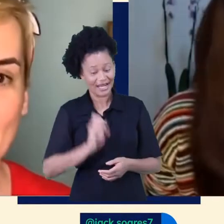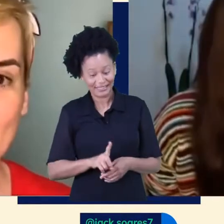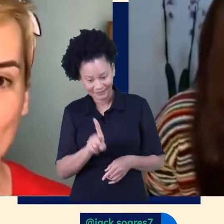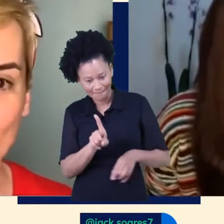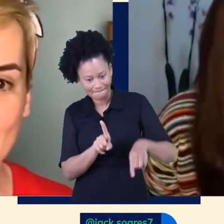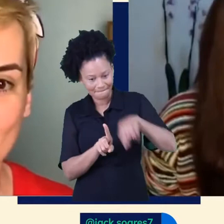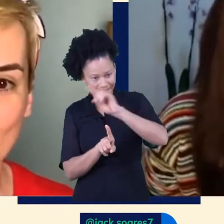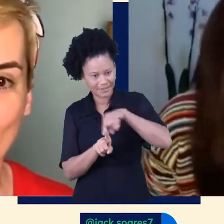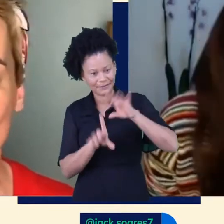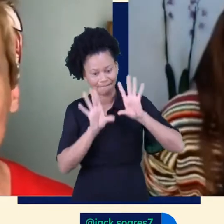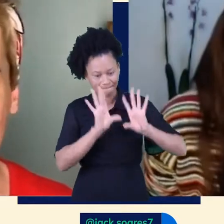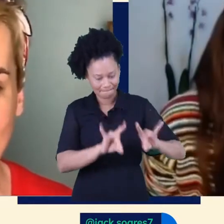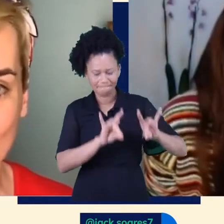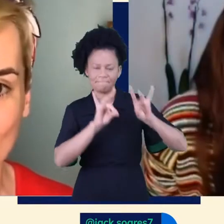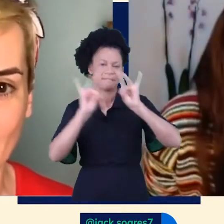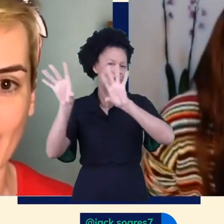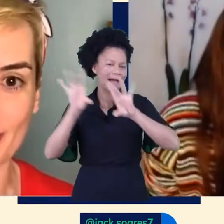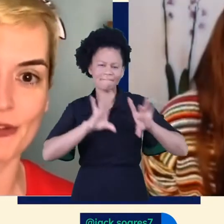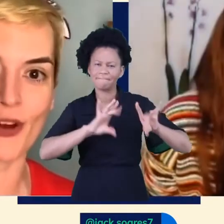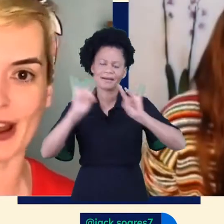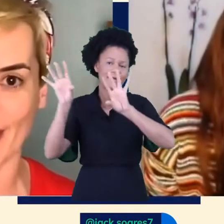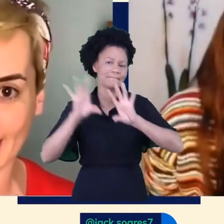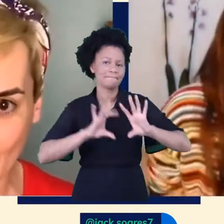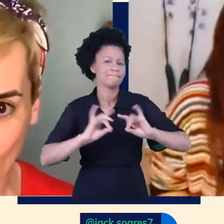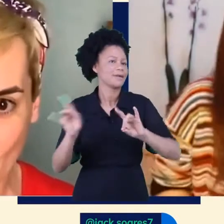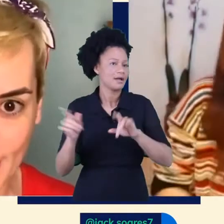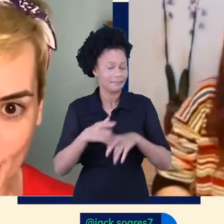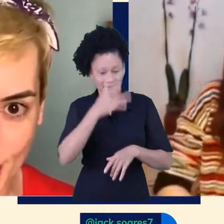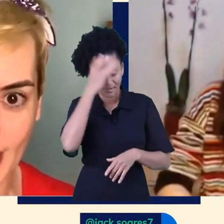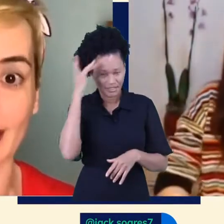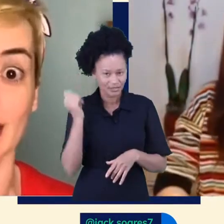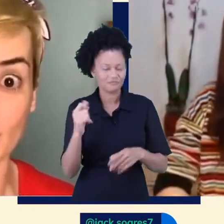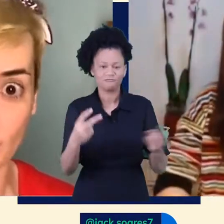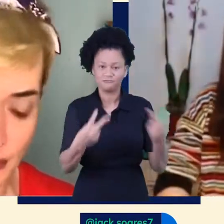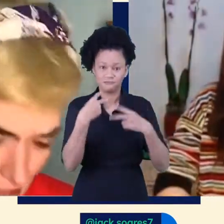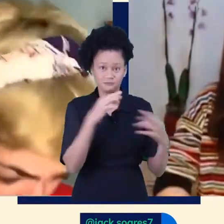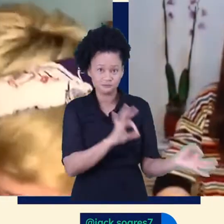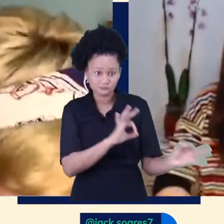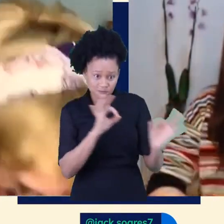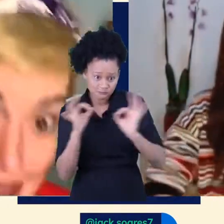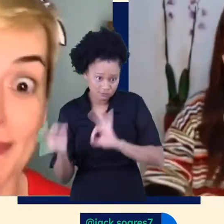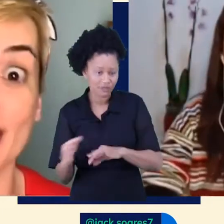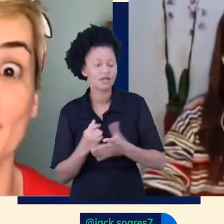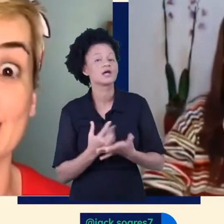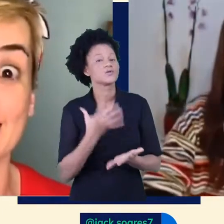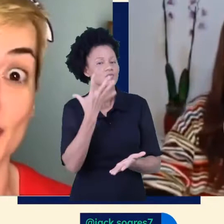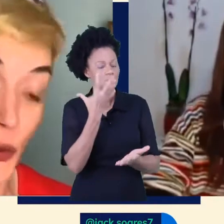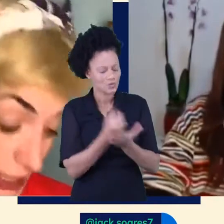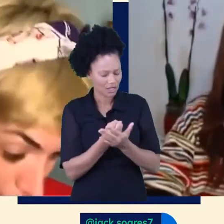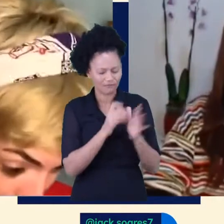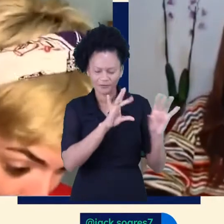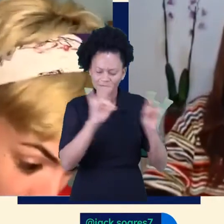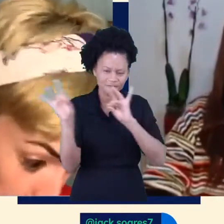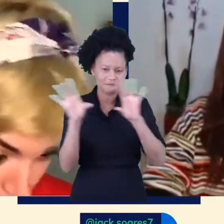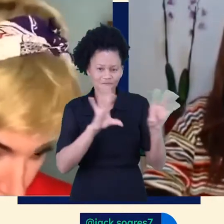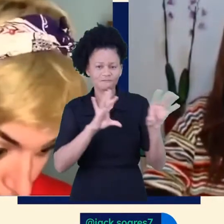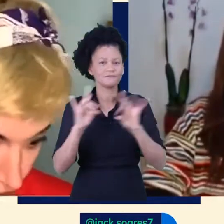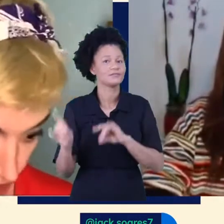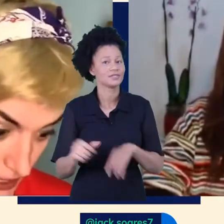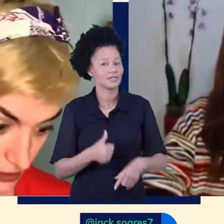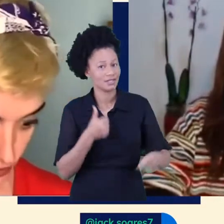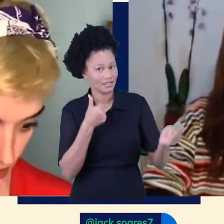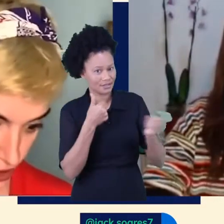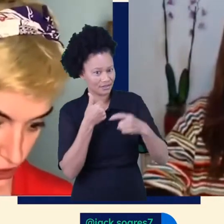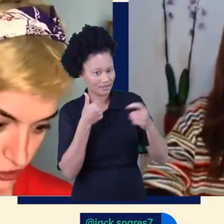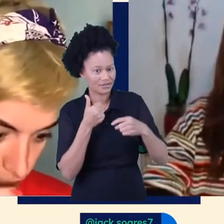e manda para mais gente assistir. Ou se você está assistindo a live que ficou gravada, compartilha, deixa o seu like. Tem que lembrar de fazer essas coisas para